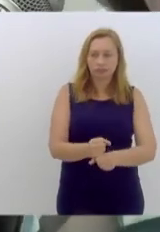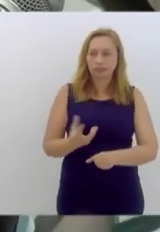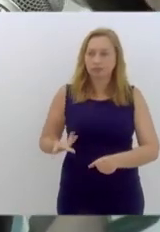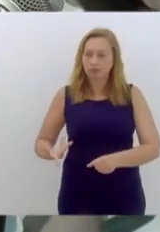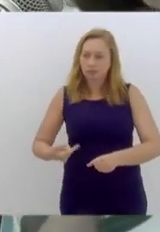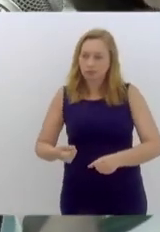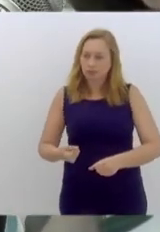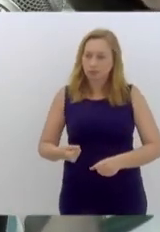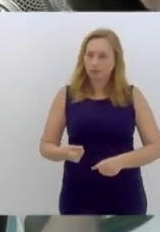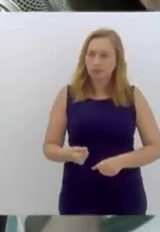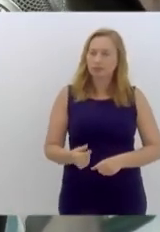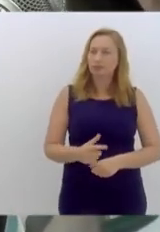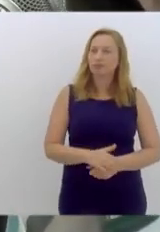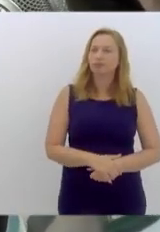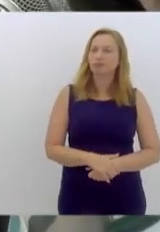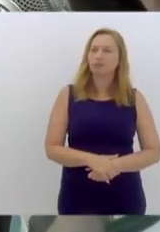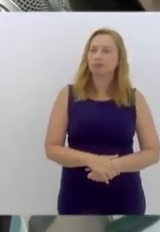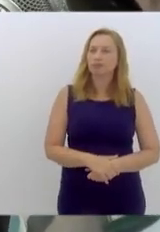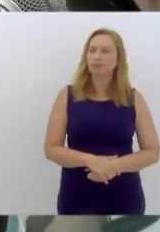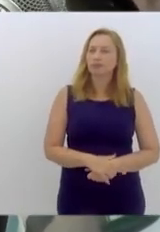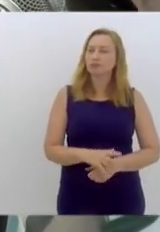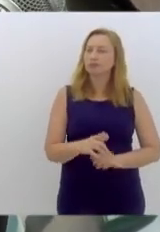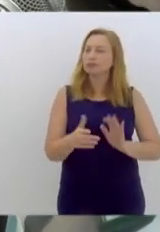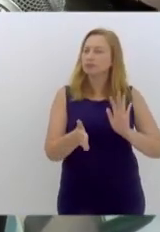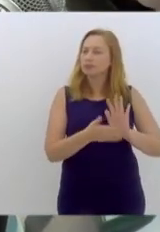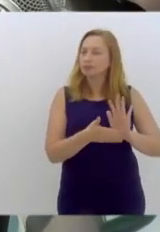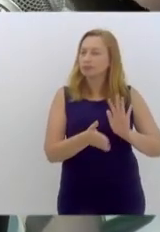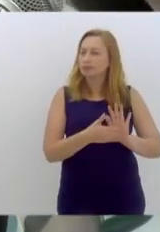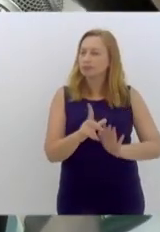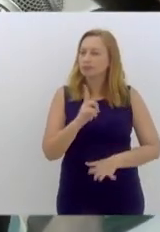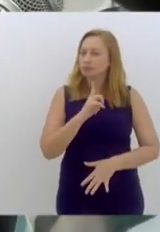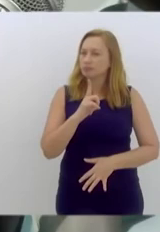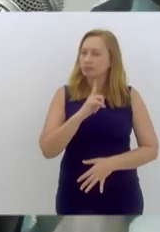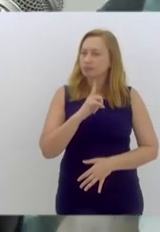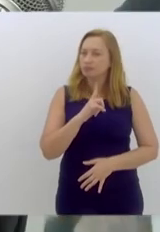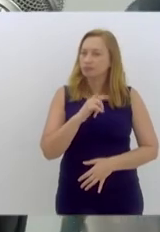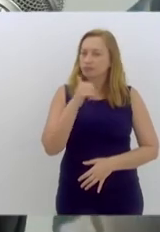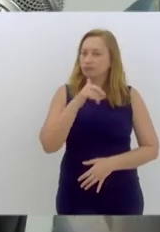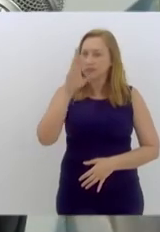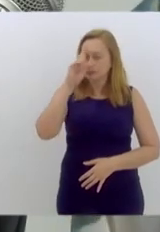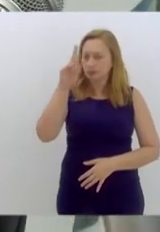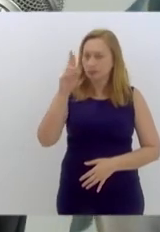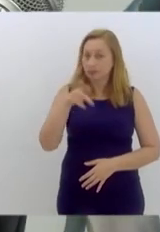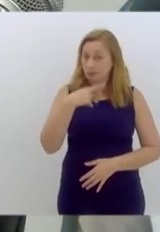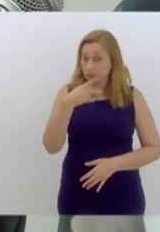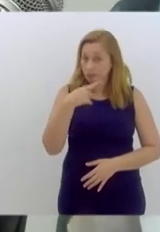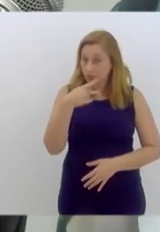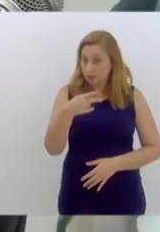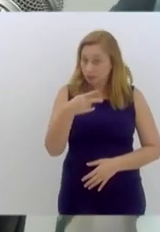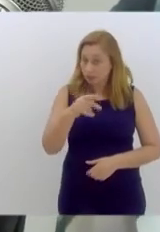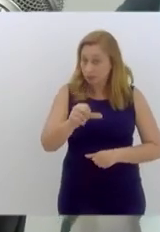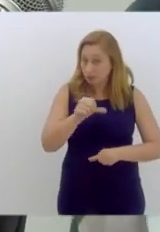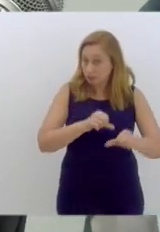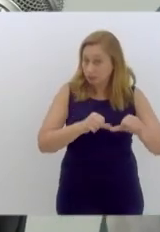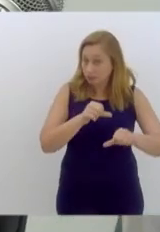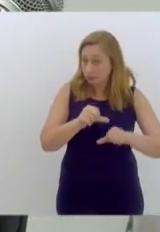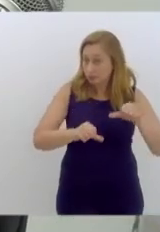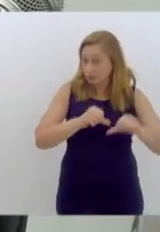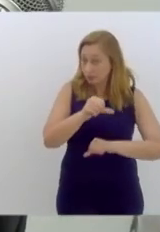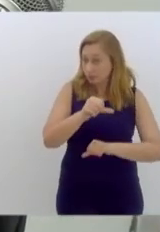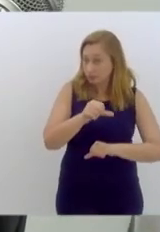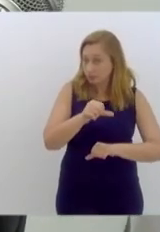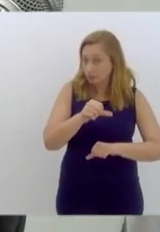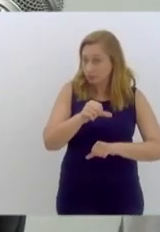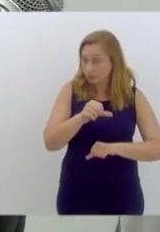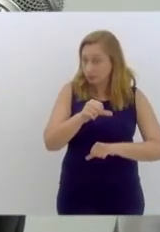qualificada, tivesse uma proposta do que a senhora colocou, transformando isso em